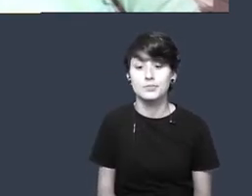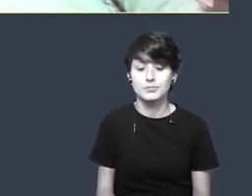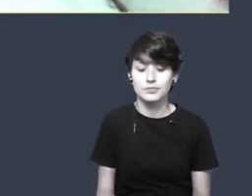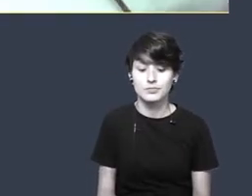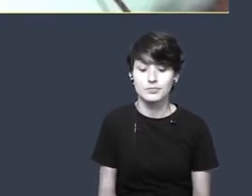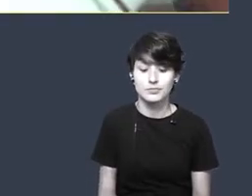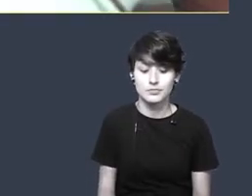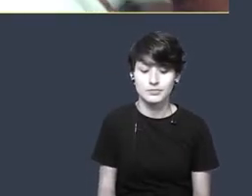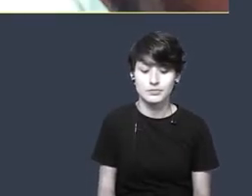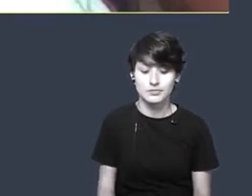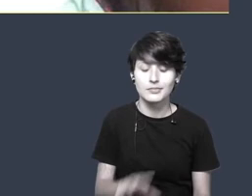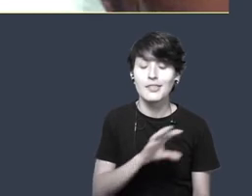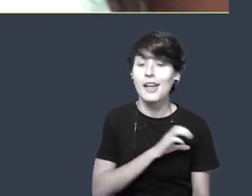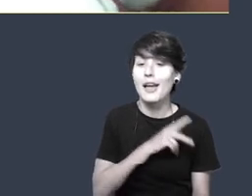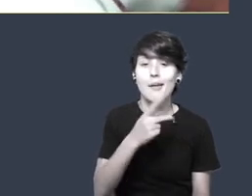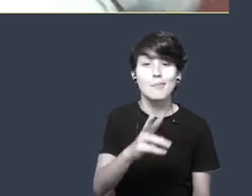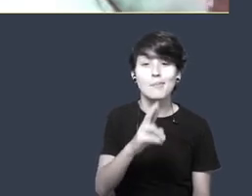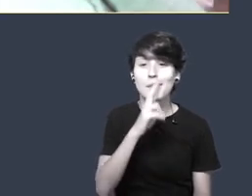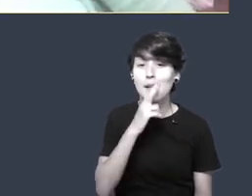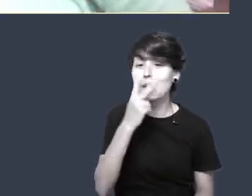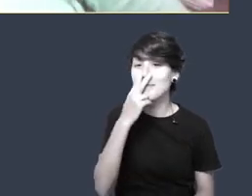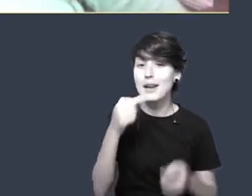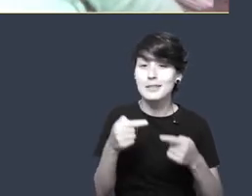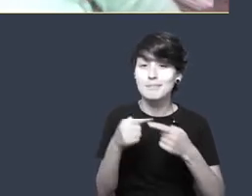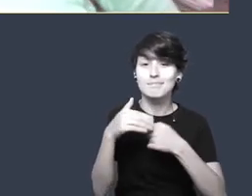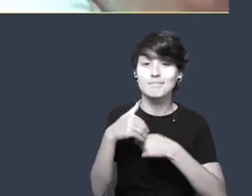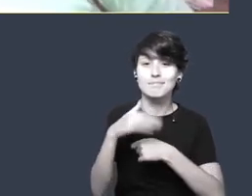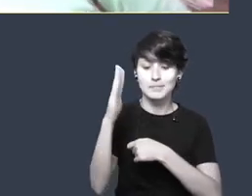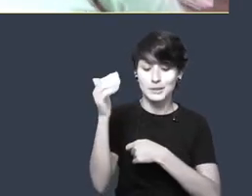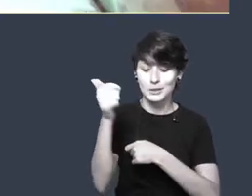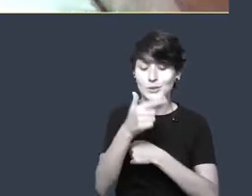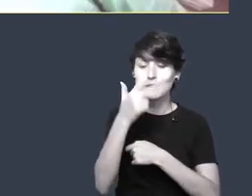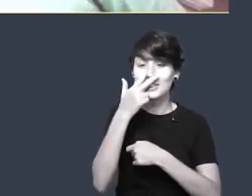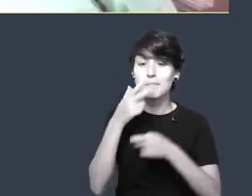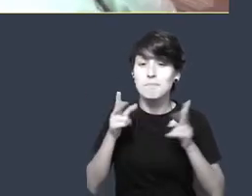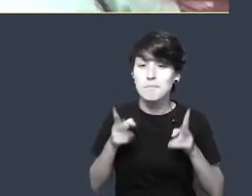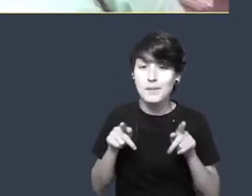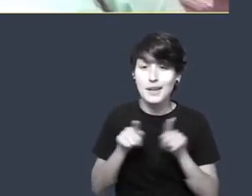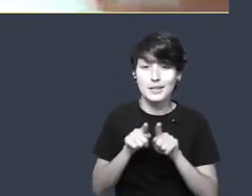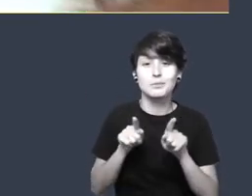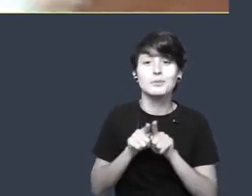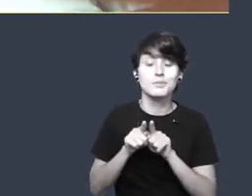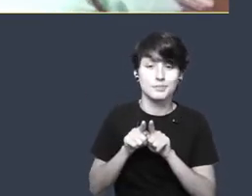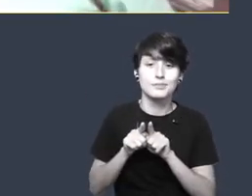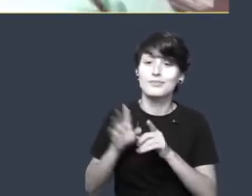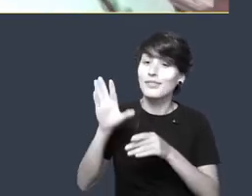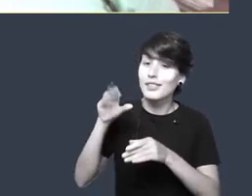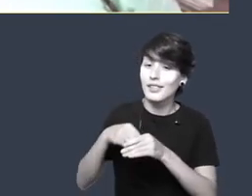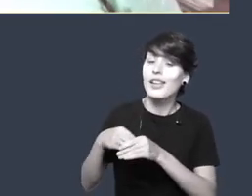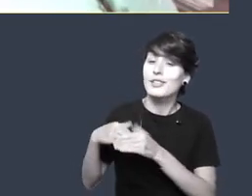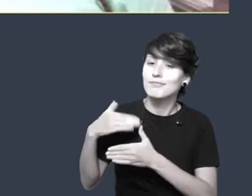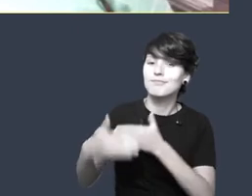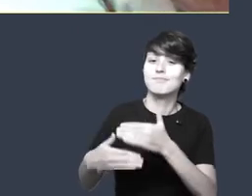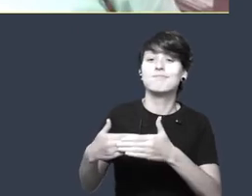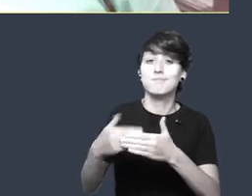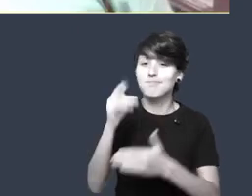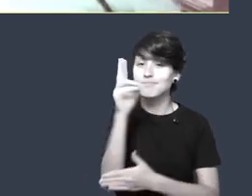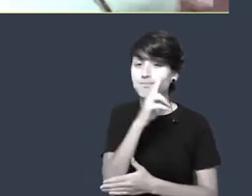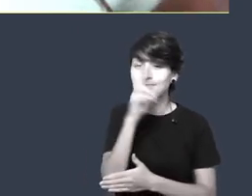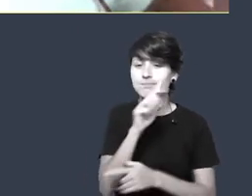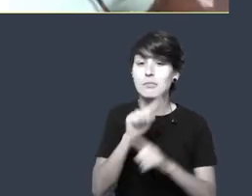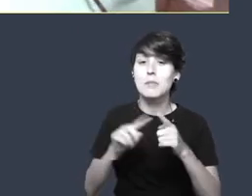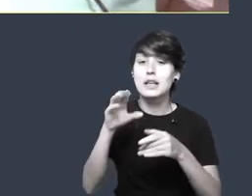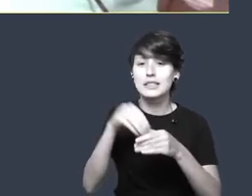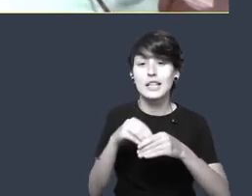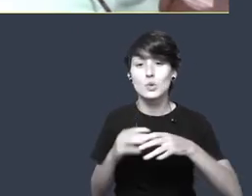Não, amei isso, é de pensar algo mais global do que local. Mesmo entendendo as nossas emergências locais, mas como globalmente a